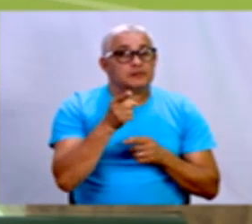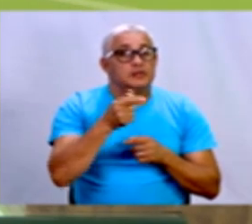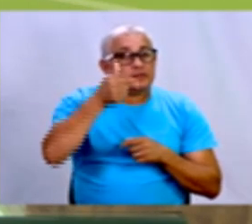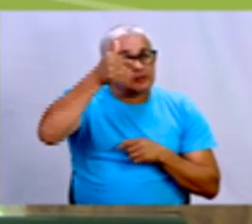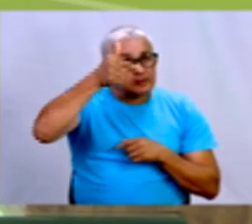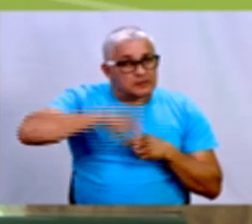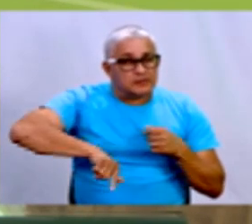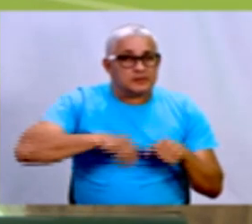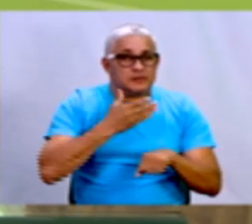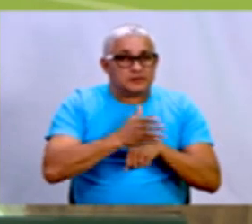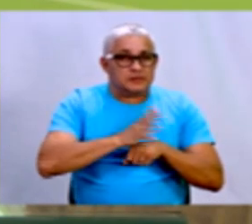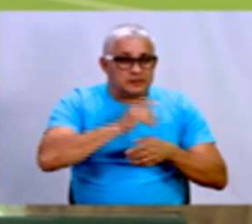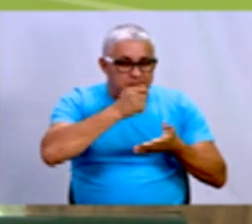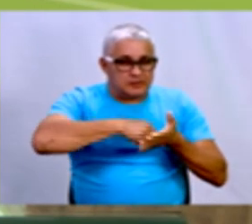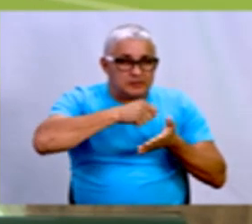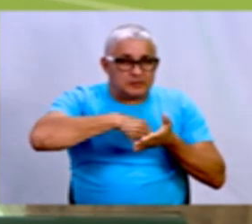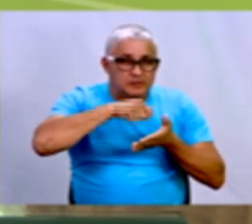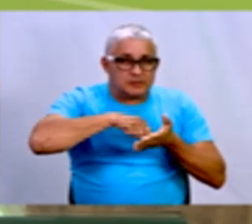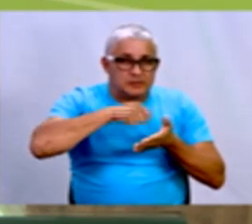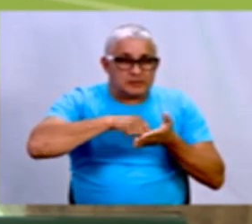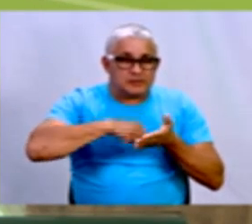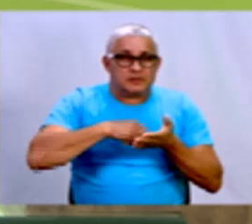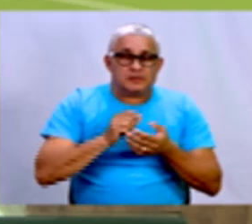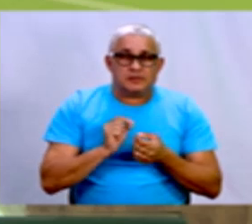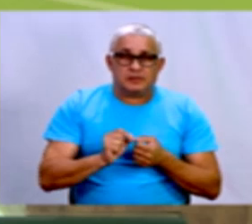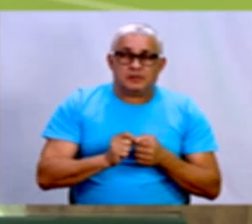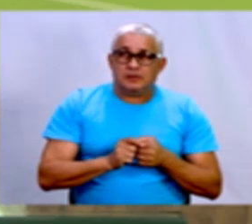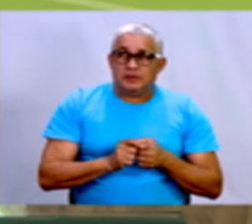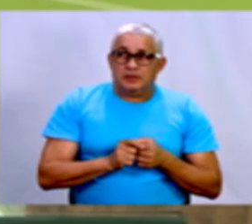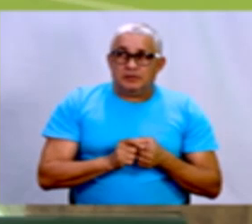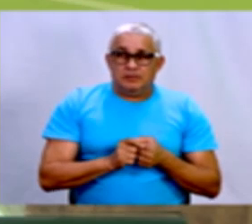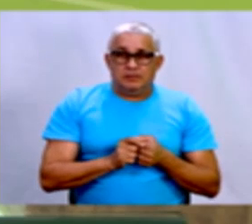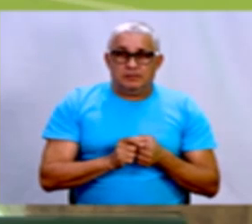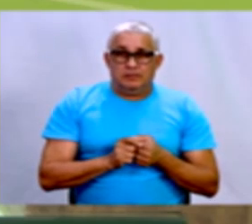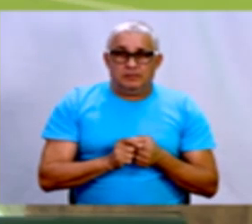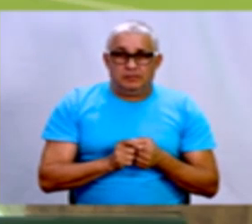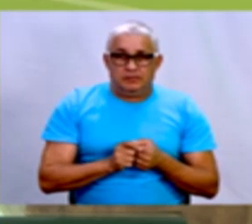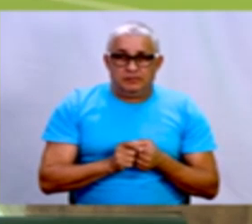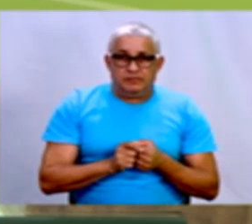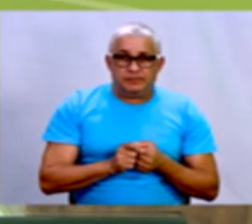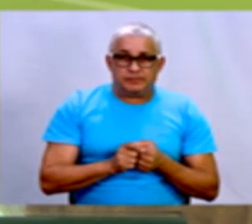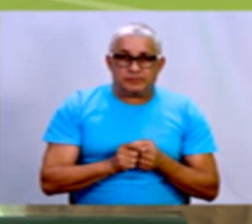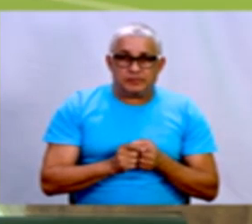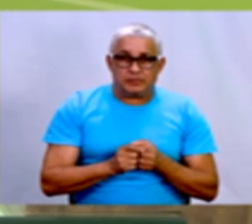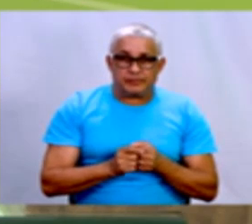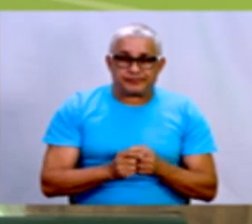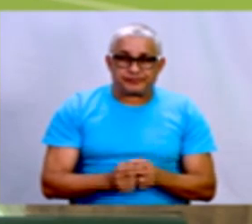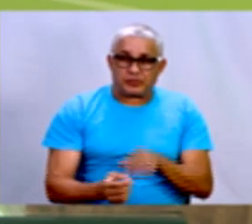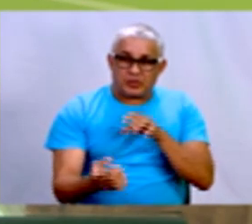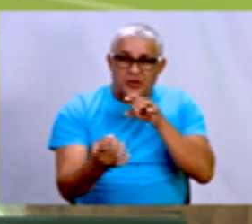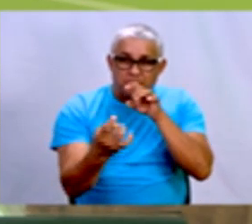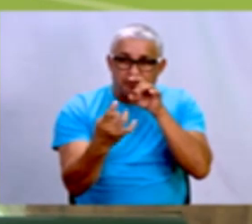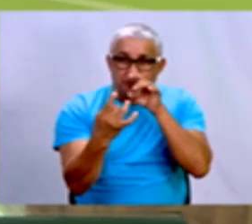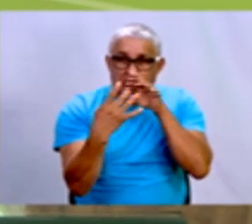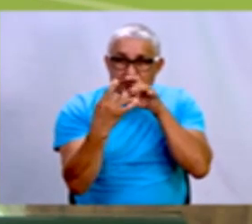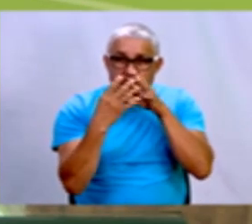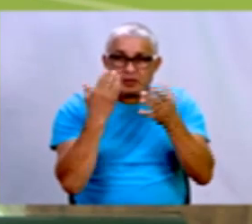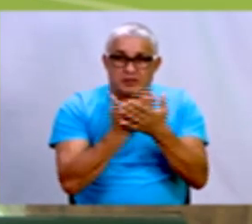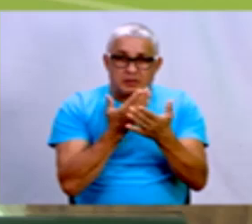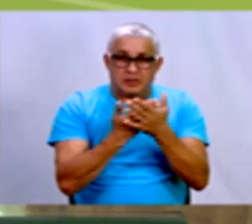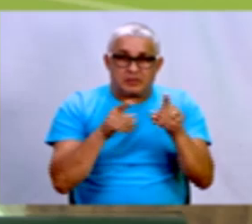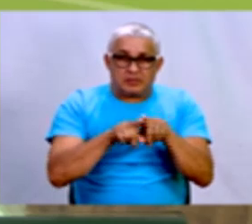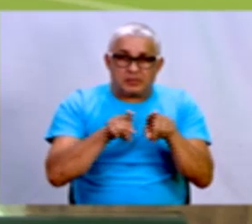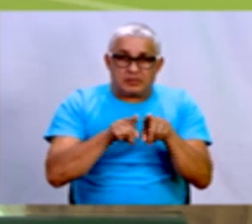esse exercício no seu caderno, você acaba fazendo um feedback da aula e dos comentários que a professora fez aqui na